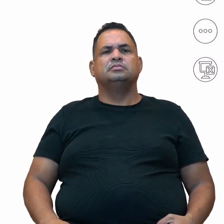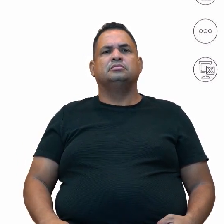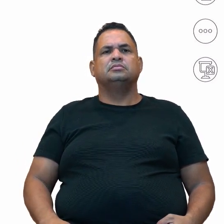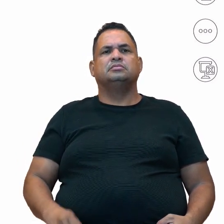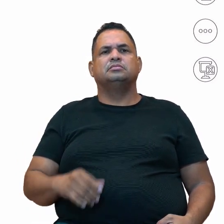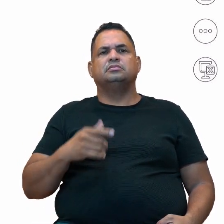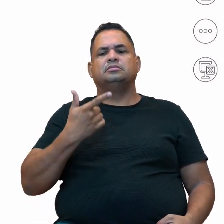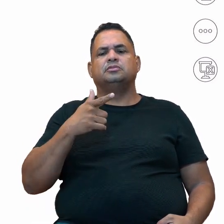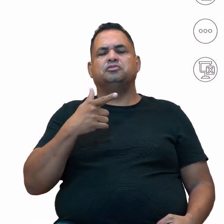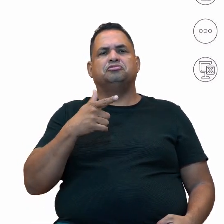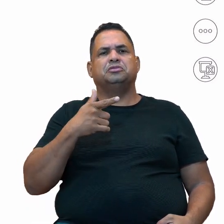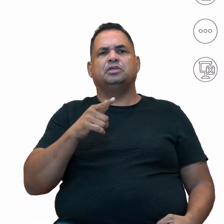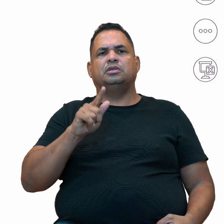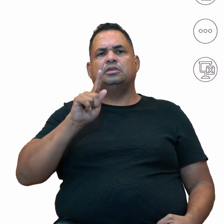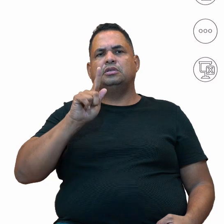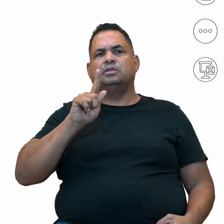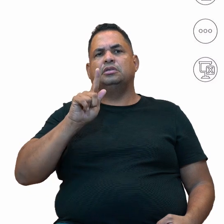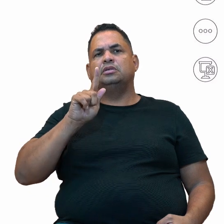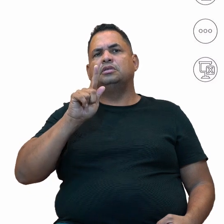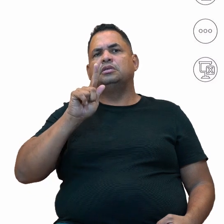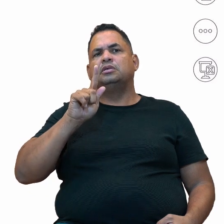gametas.